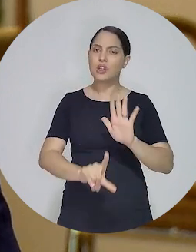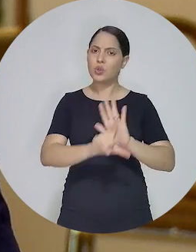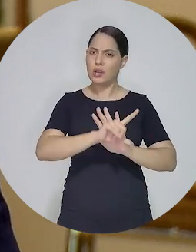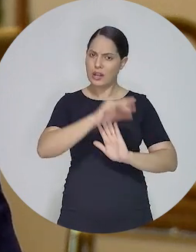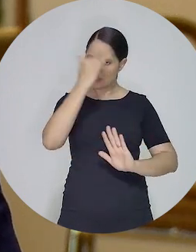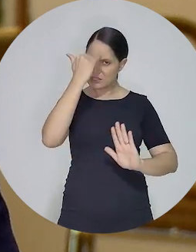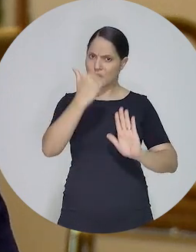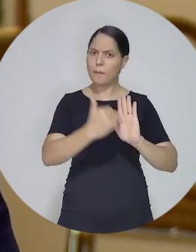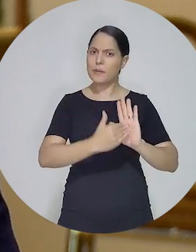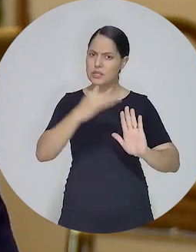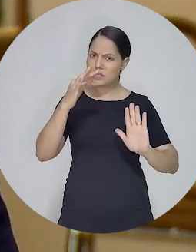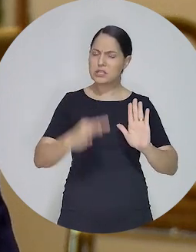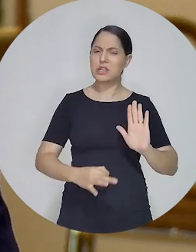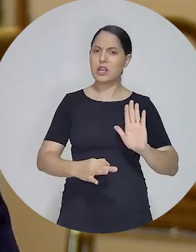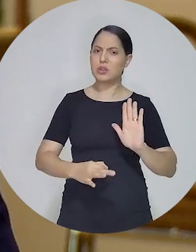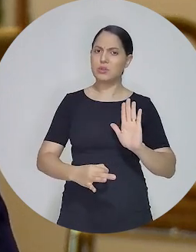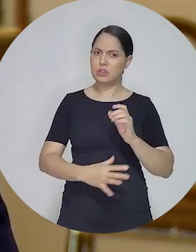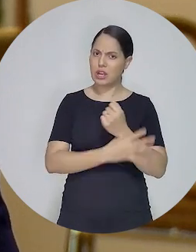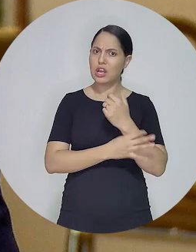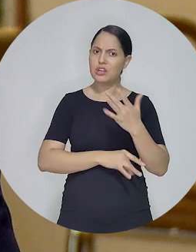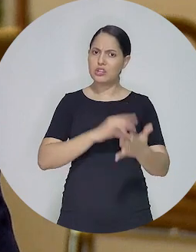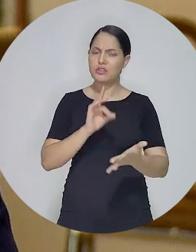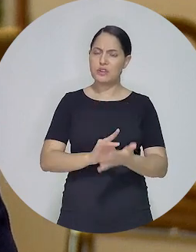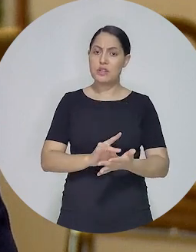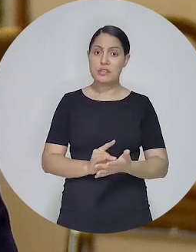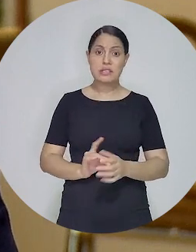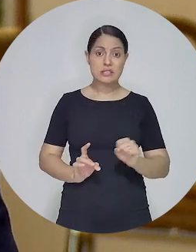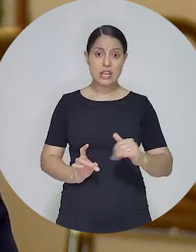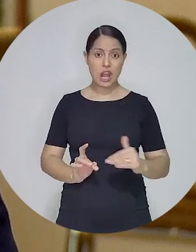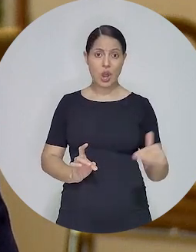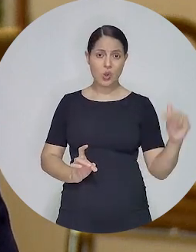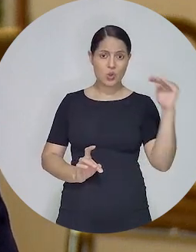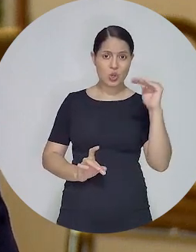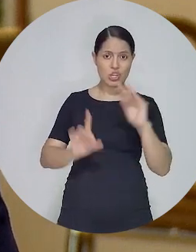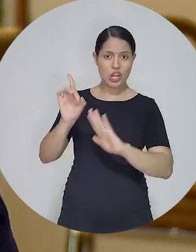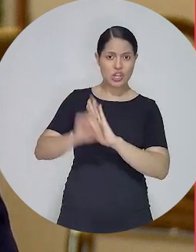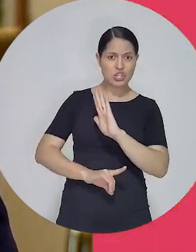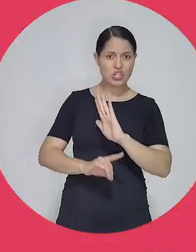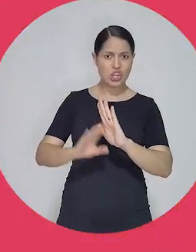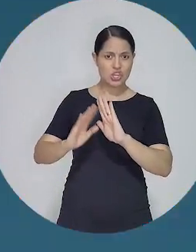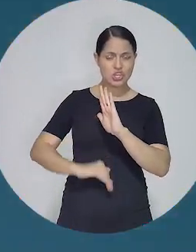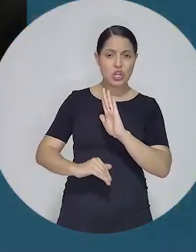tentando dar eficácia a essa lei. A cada vez que uma autoridade